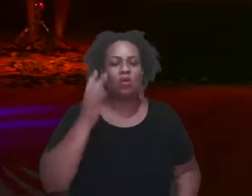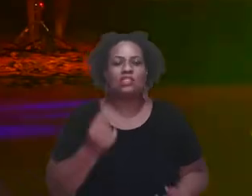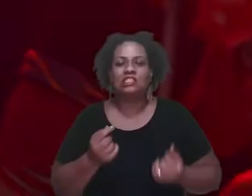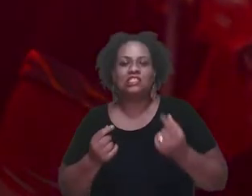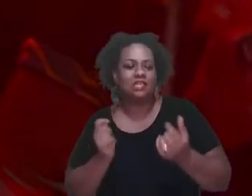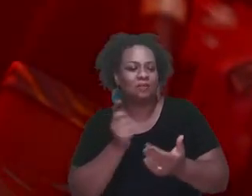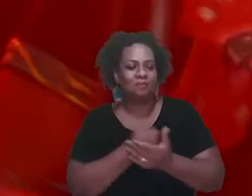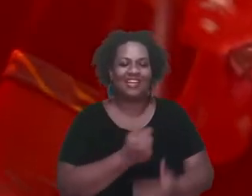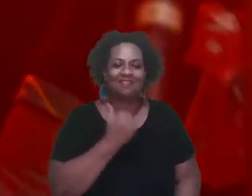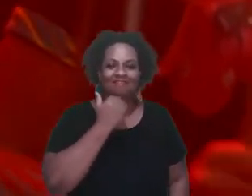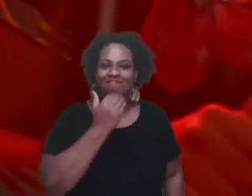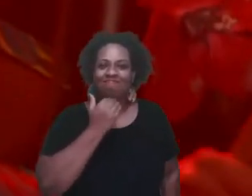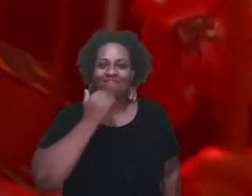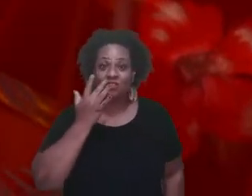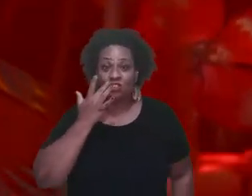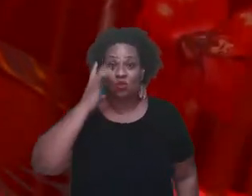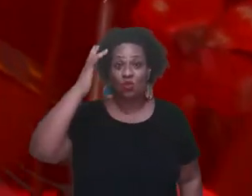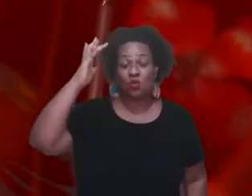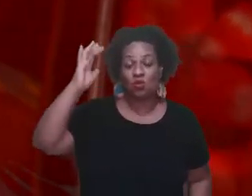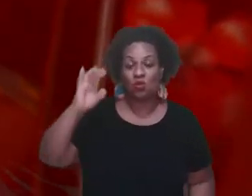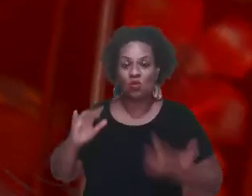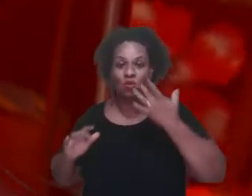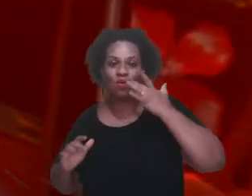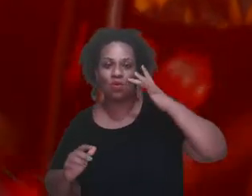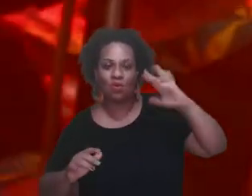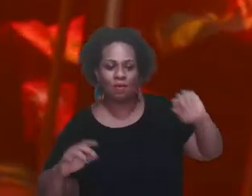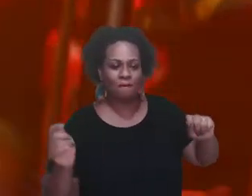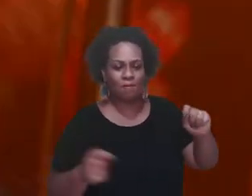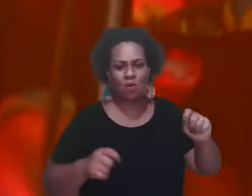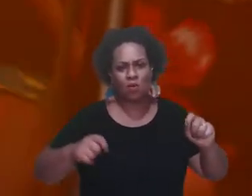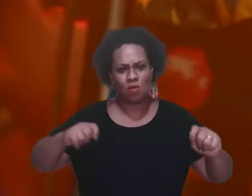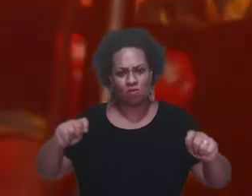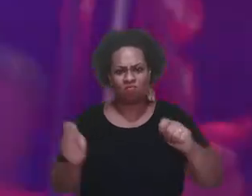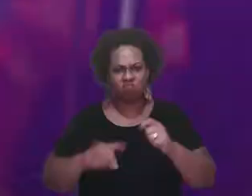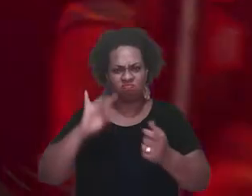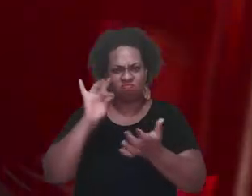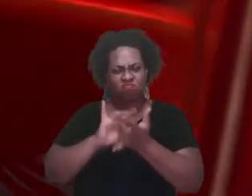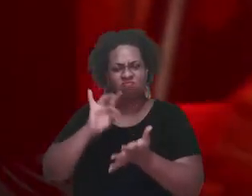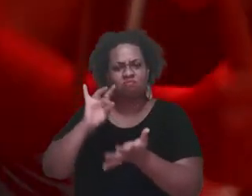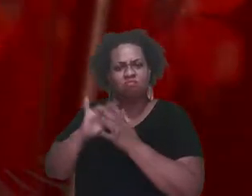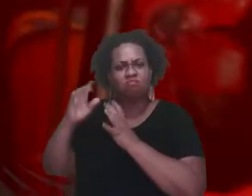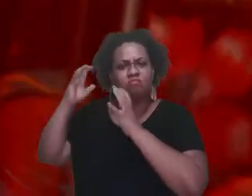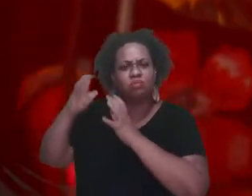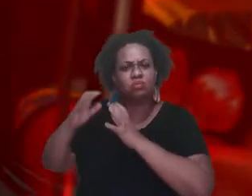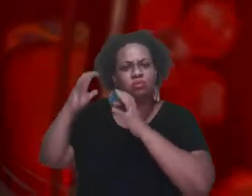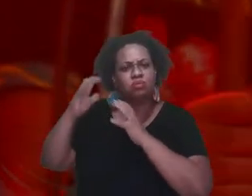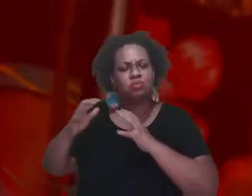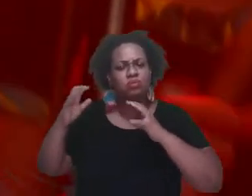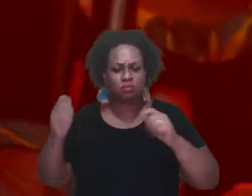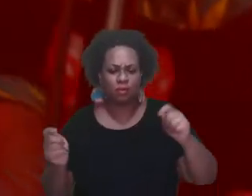ouro não há dinheiro que pague esse tá bom bebeu de choro bato que pouco raiz na bombeiro é